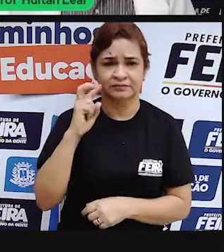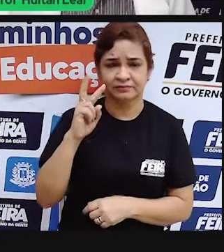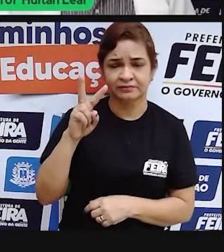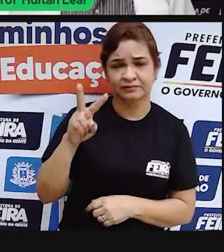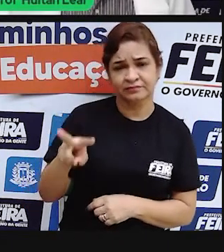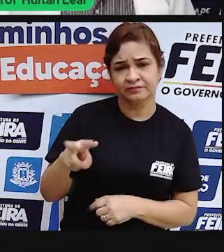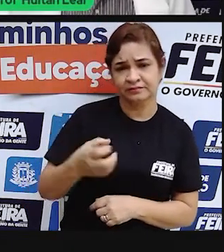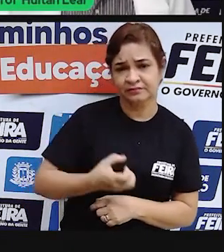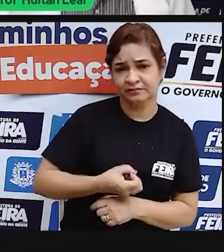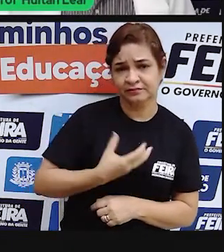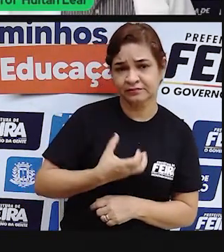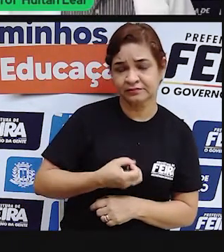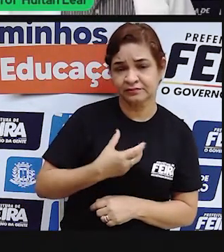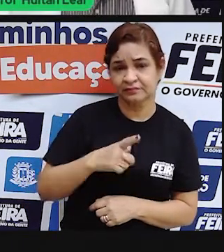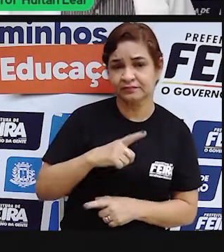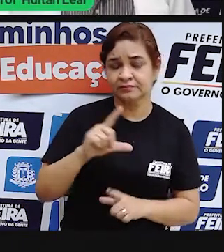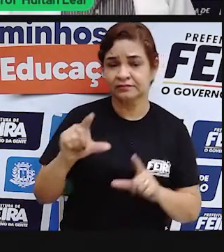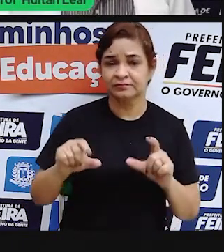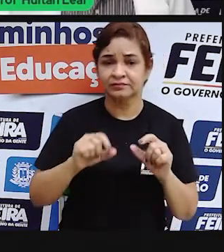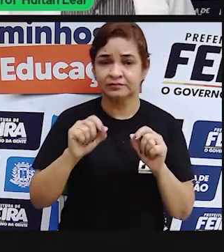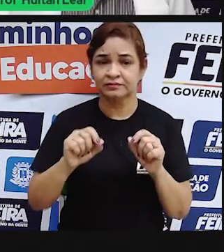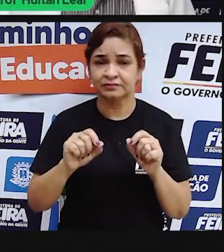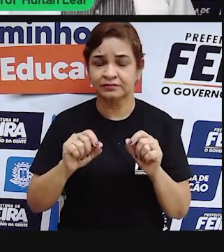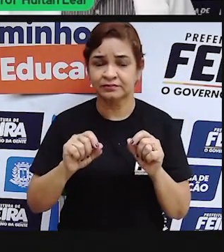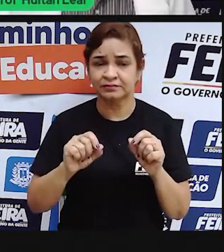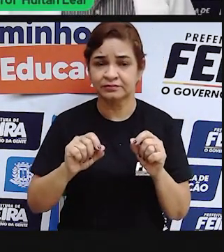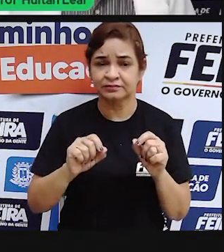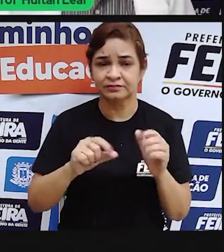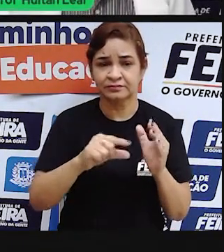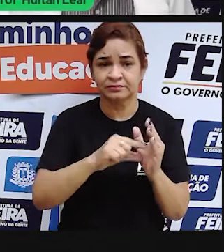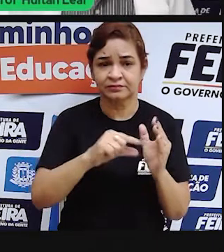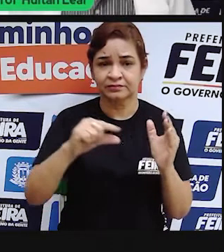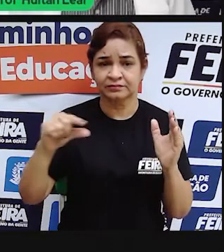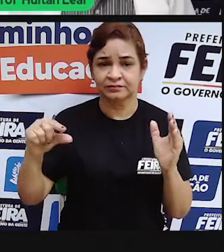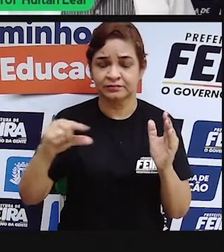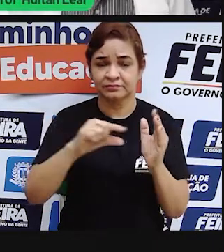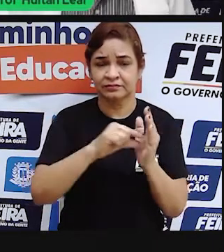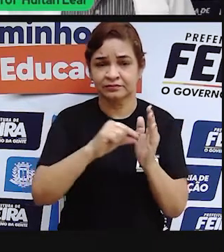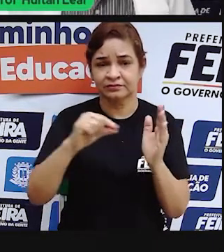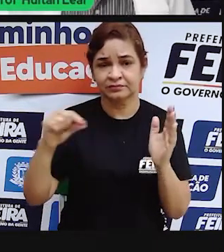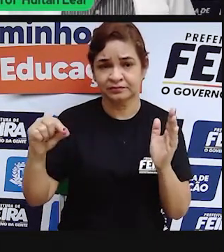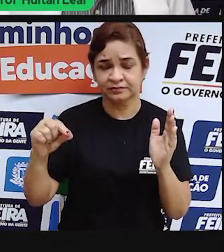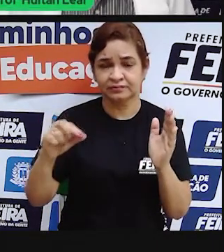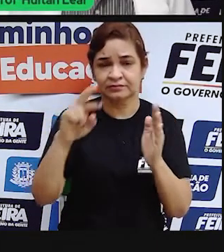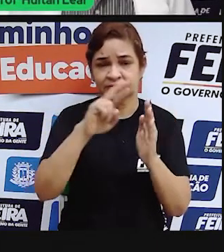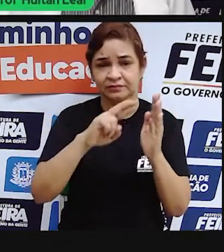o poema é composto por versos, estrofes, refrão e tem rimas.